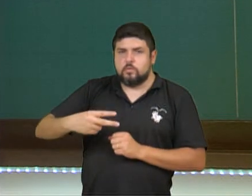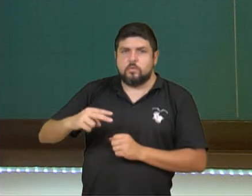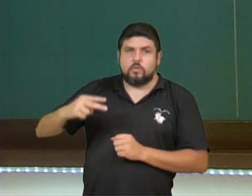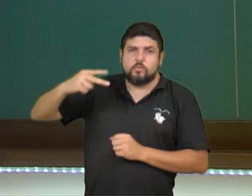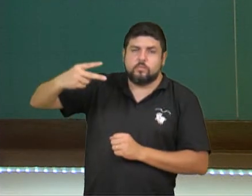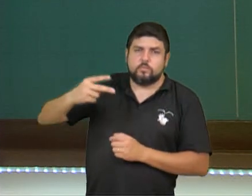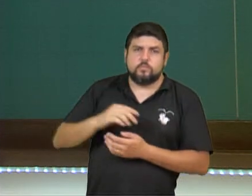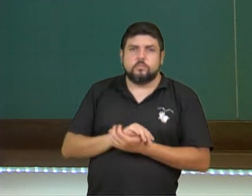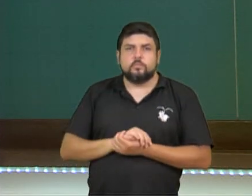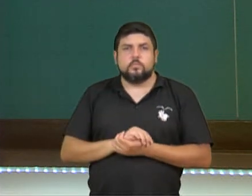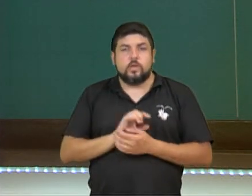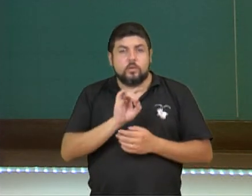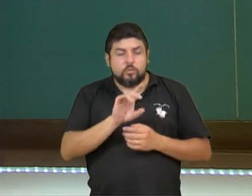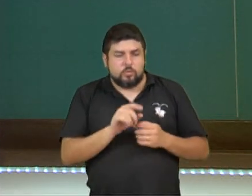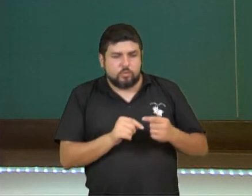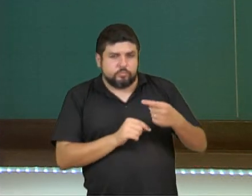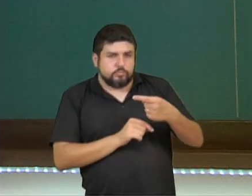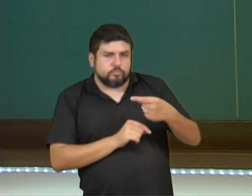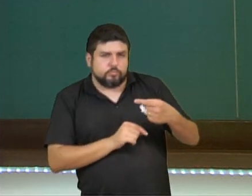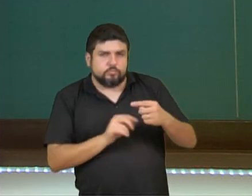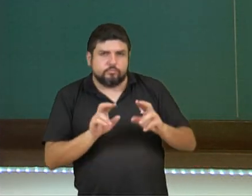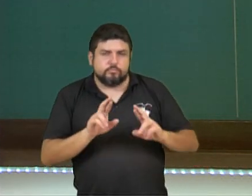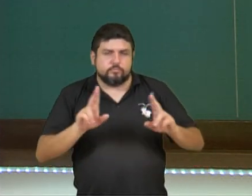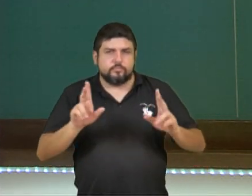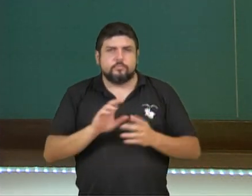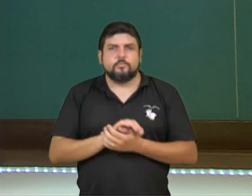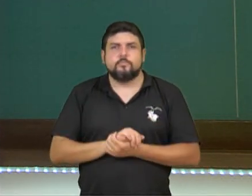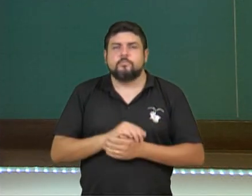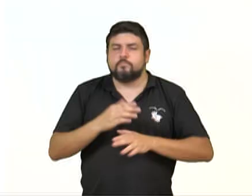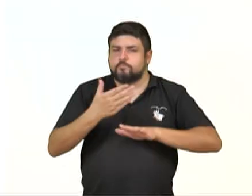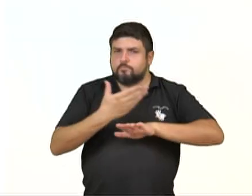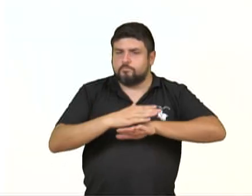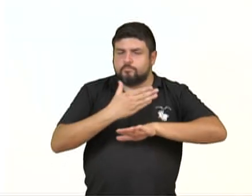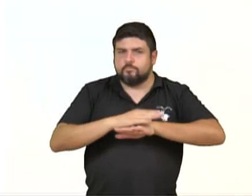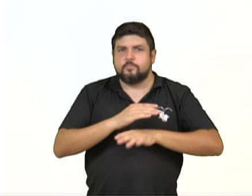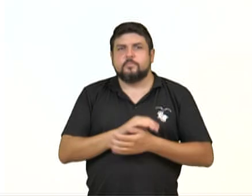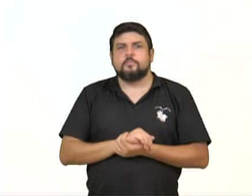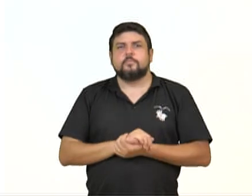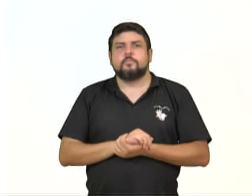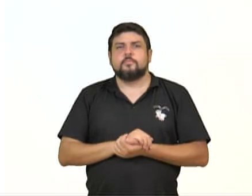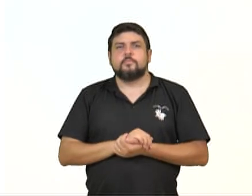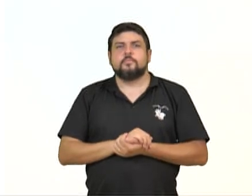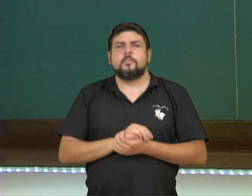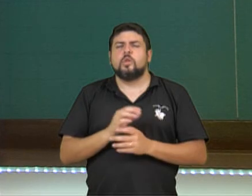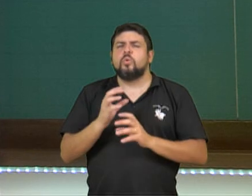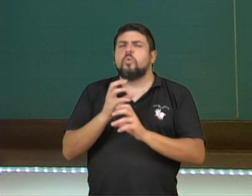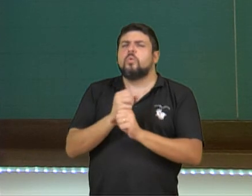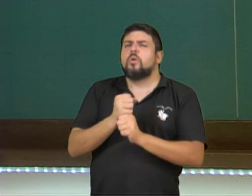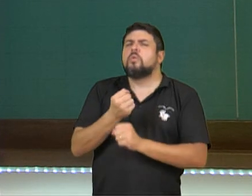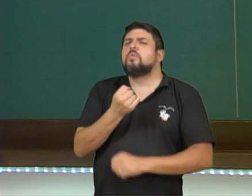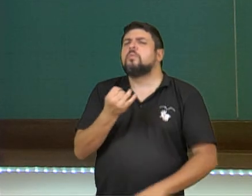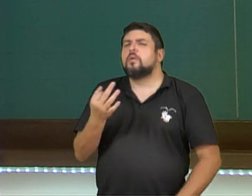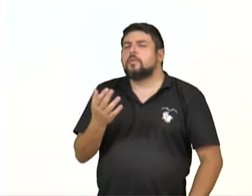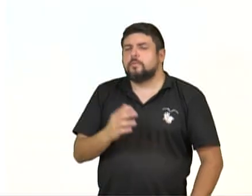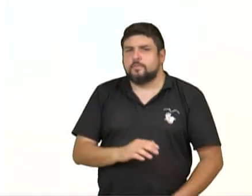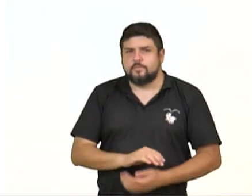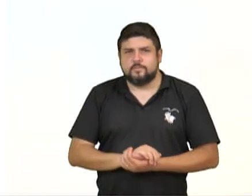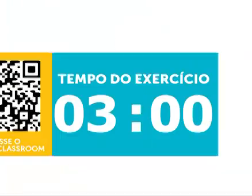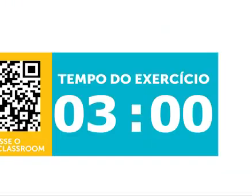este sinalzinho, ok? Vamos praticar um pouquinho? Quanto que vai dar isso aqui? Eu vou esperar um pouquinho você fazer e já